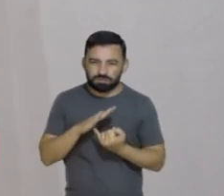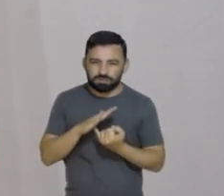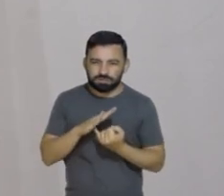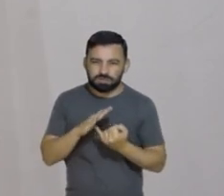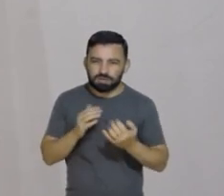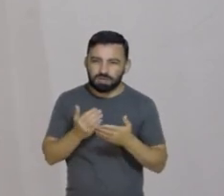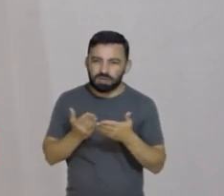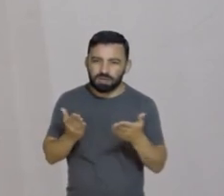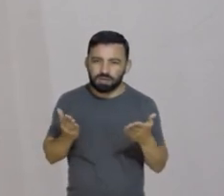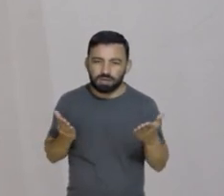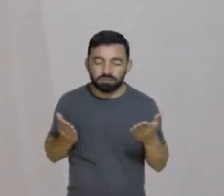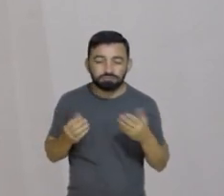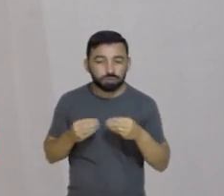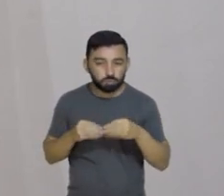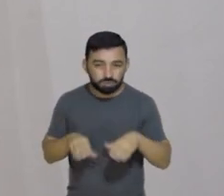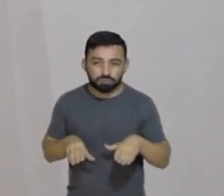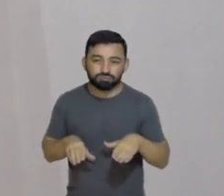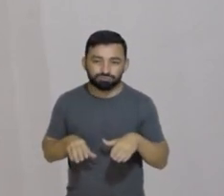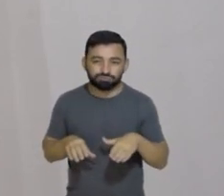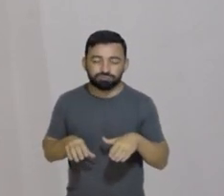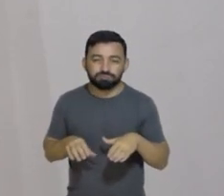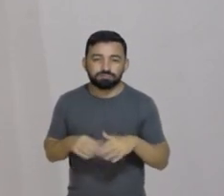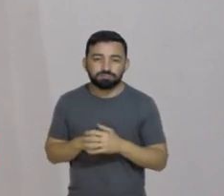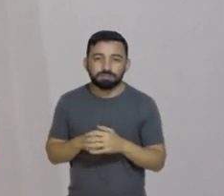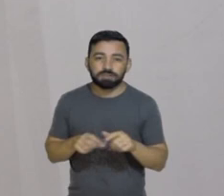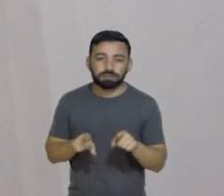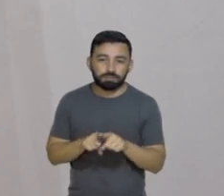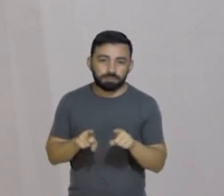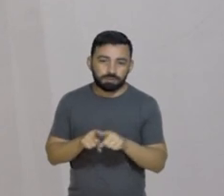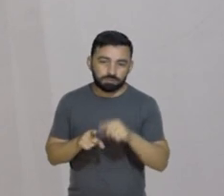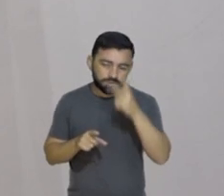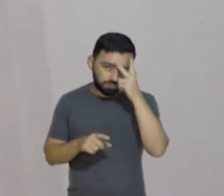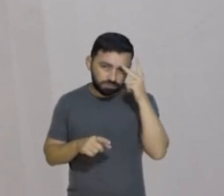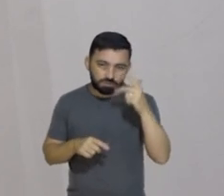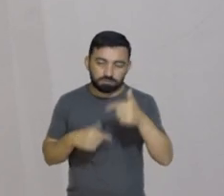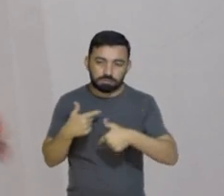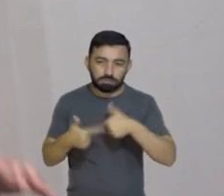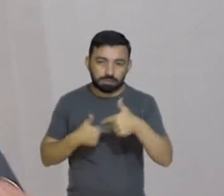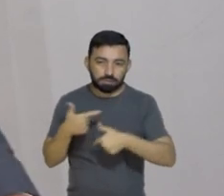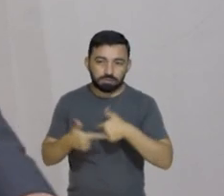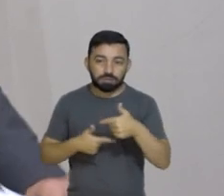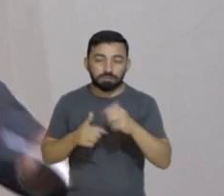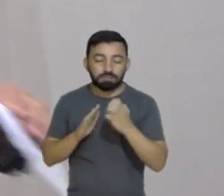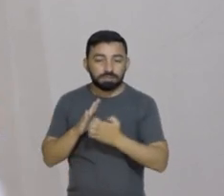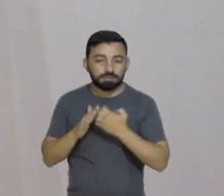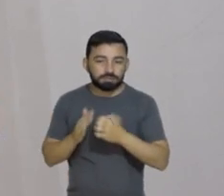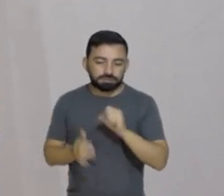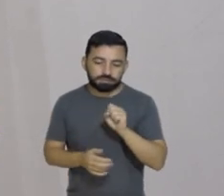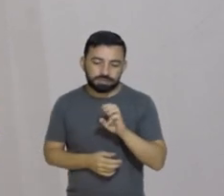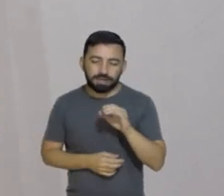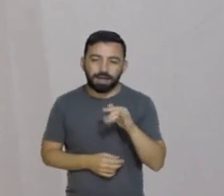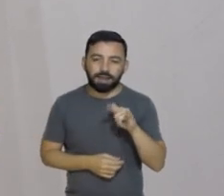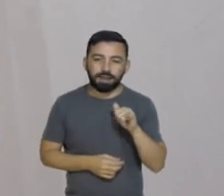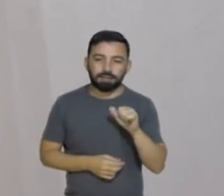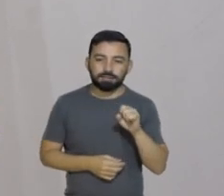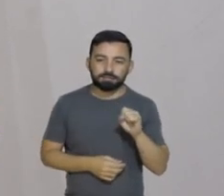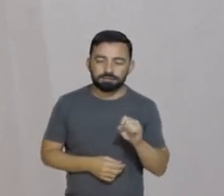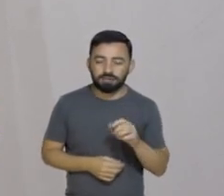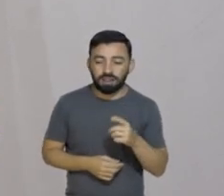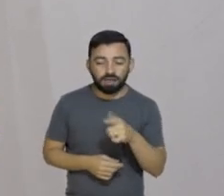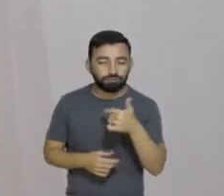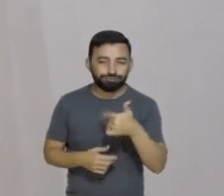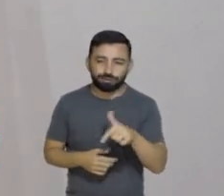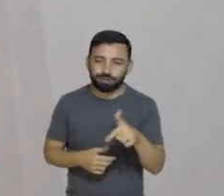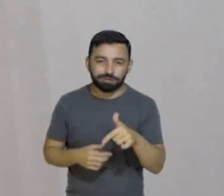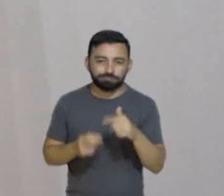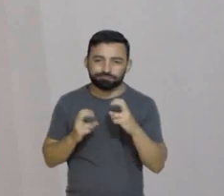sendo prejudicados, e também os colaboradores da empresa Segalas, que estão sem esse transporte coletivo, e nós